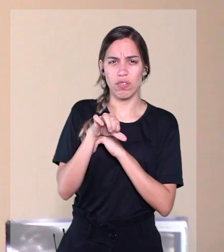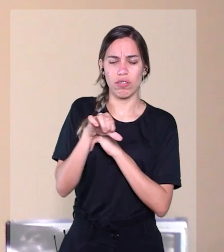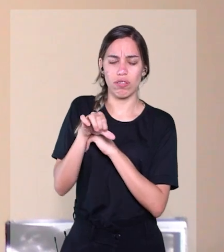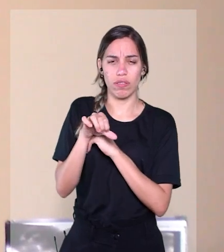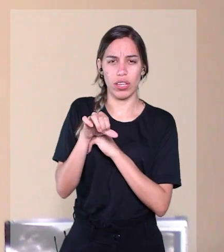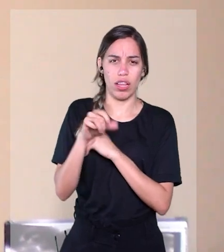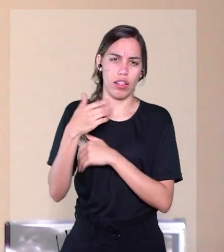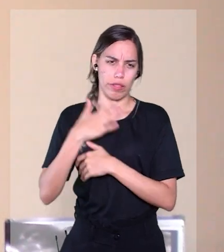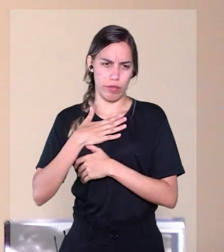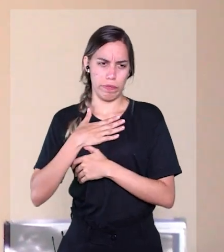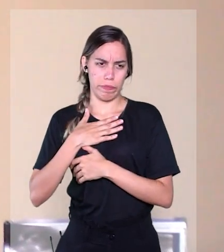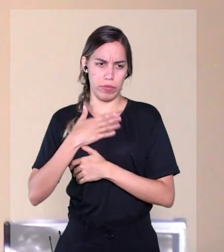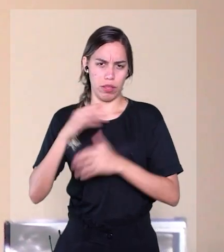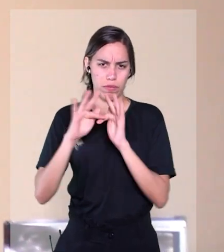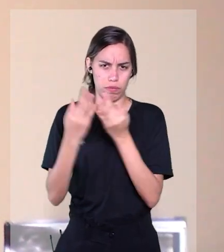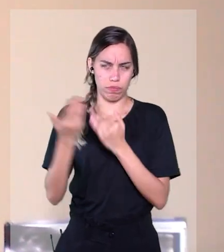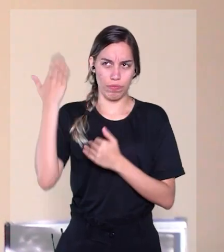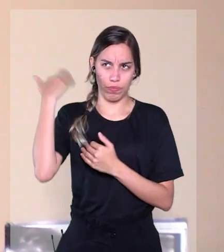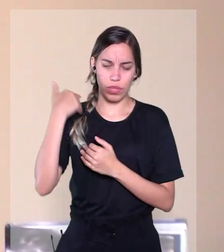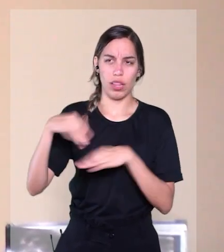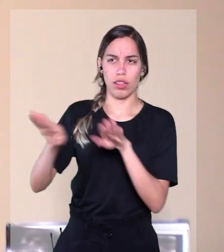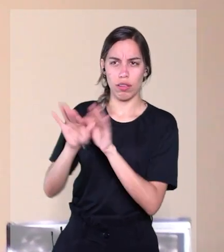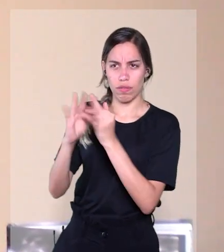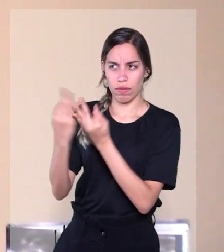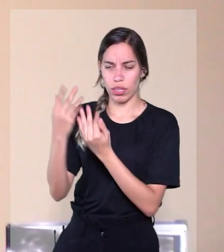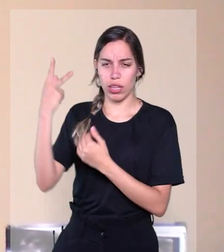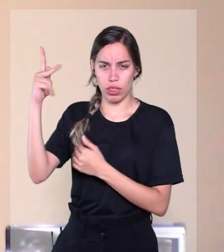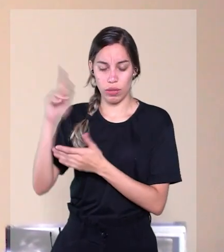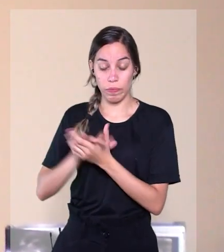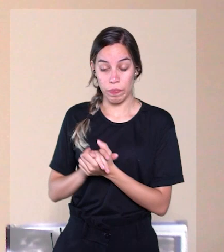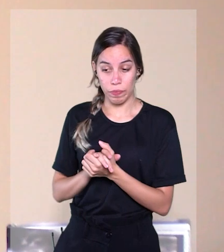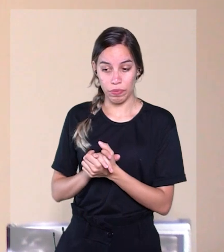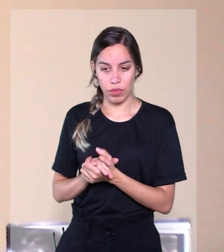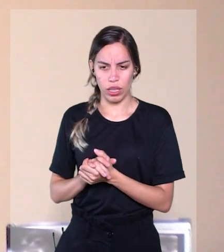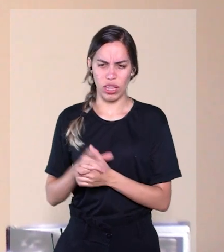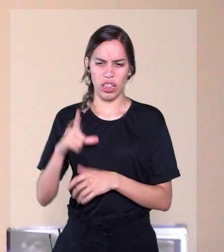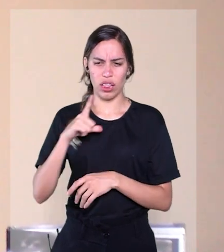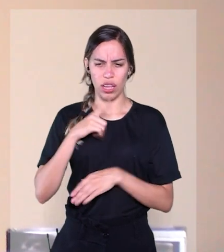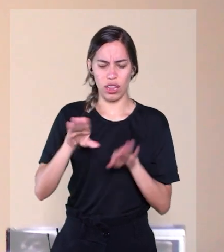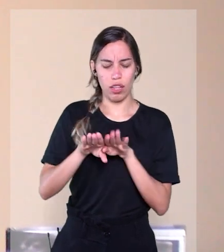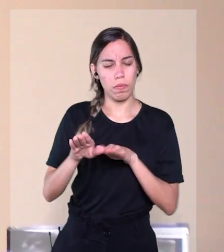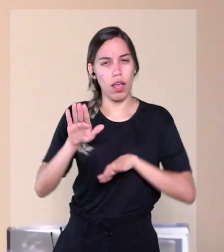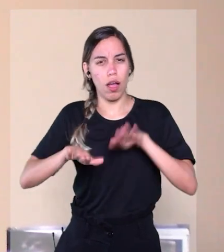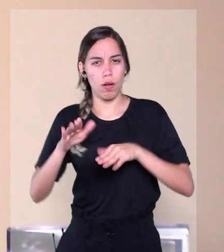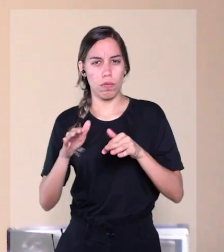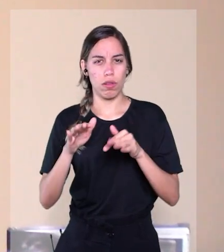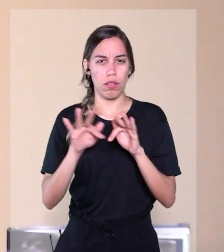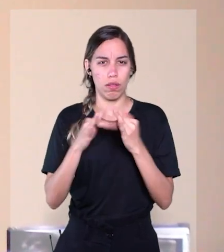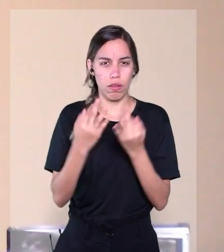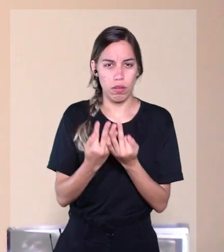e dele, e até fotos assim do fim da vida dele, com enfim, a família e alguns raros amigos